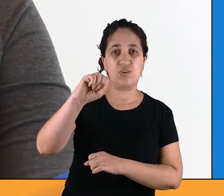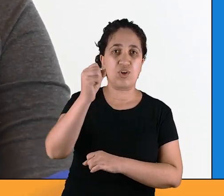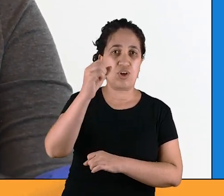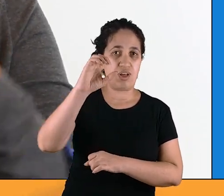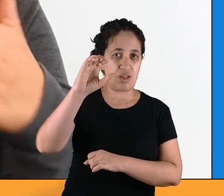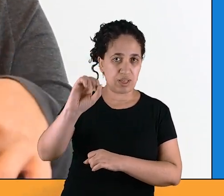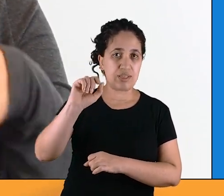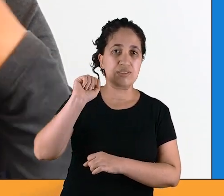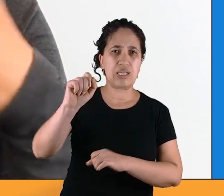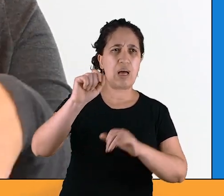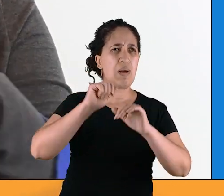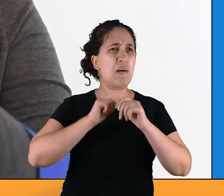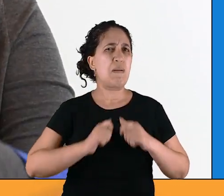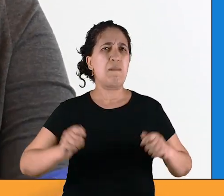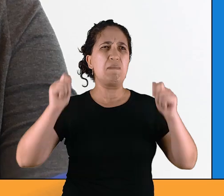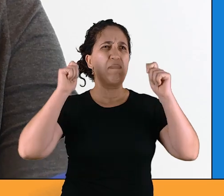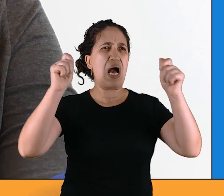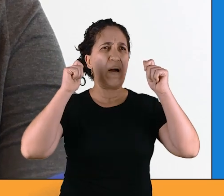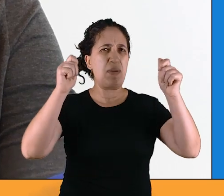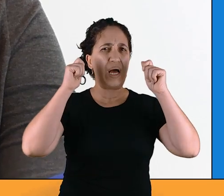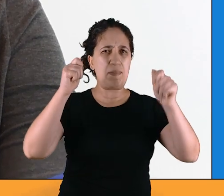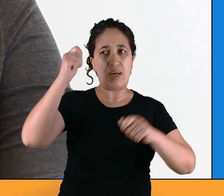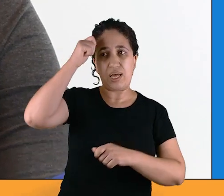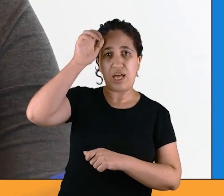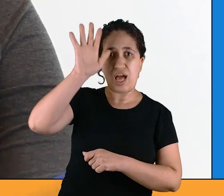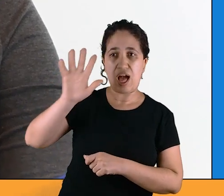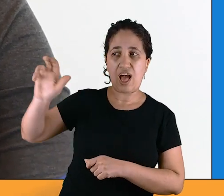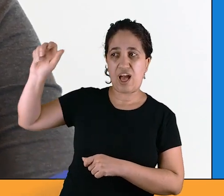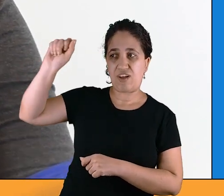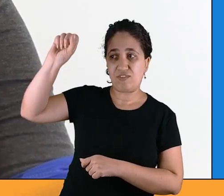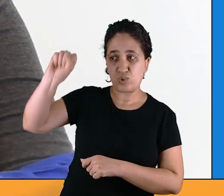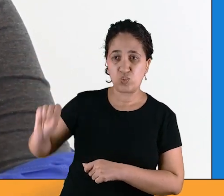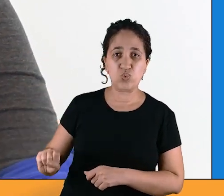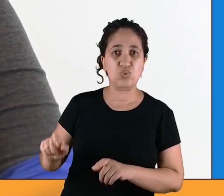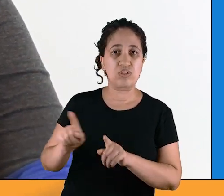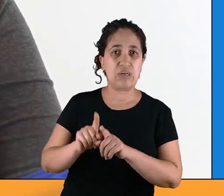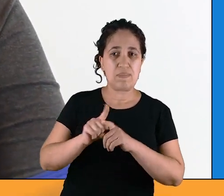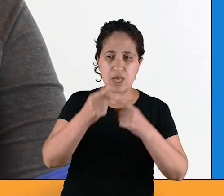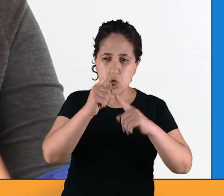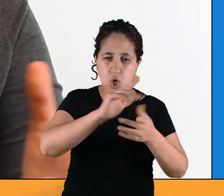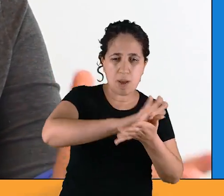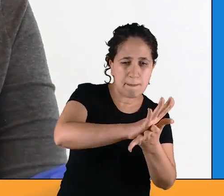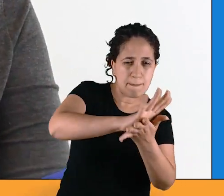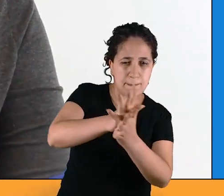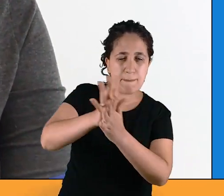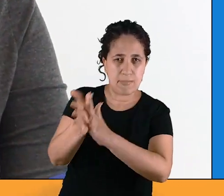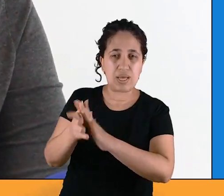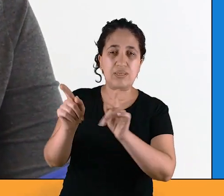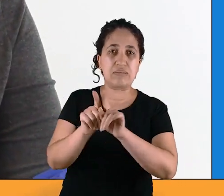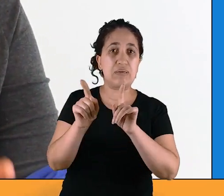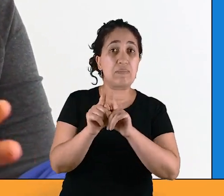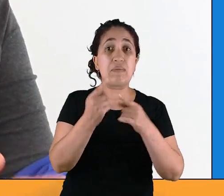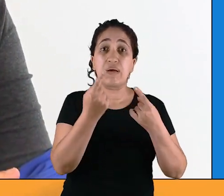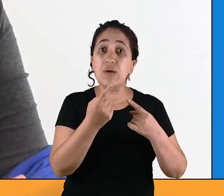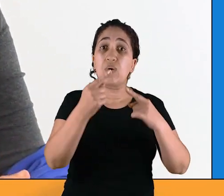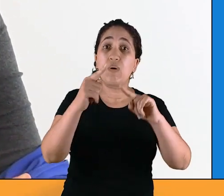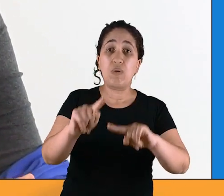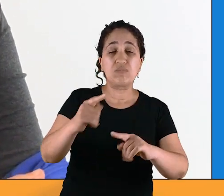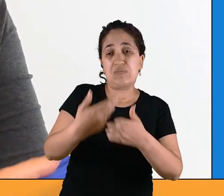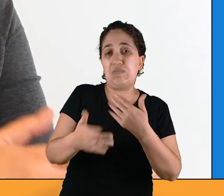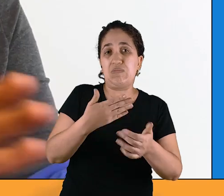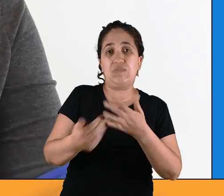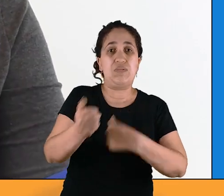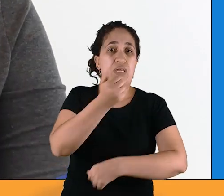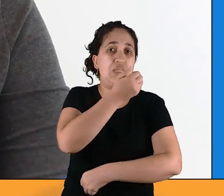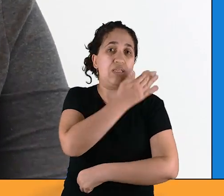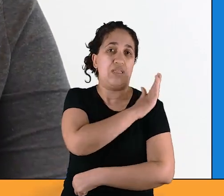80, durante as manifestações que ocorriam na África do Sul, né, tanto contra o apartheid quanto contra, né,